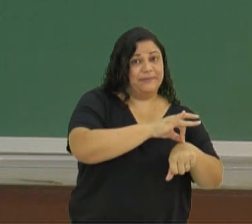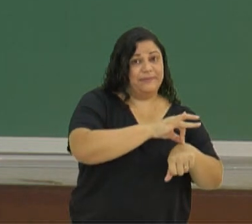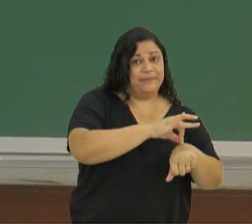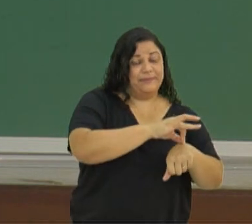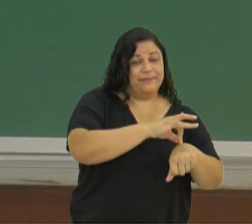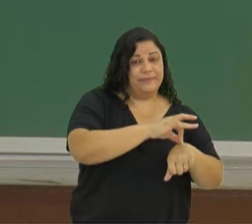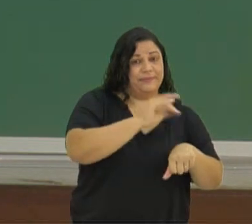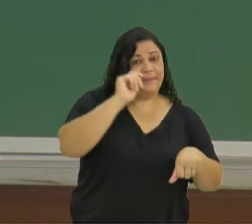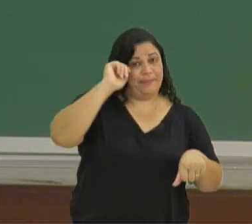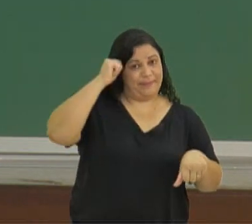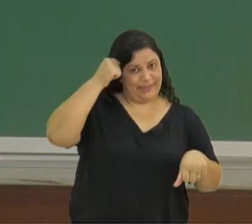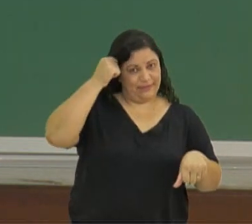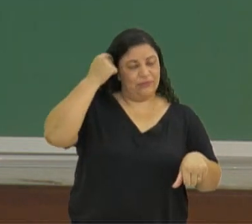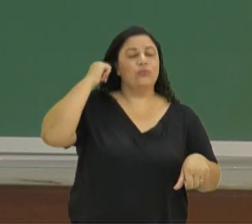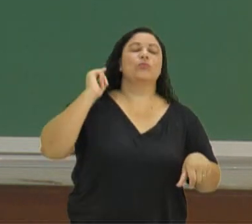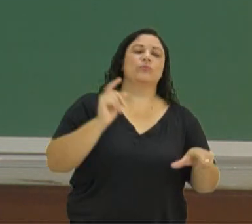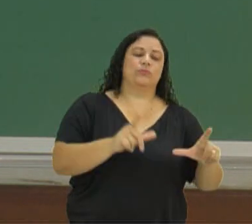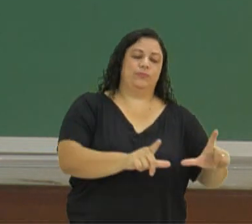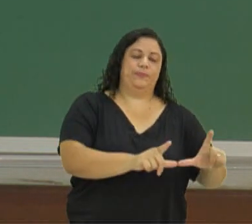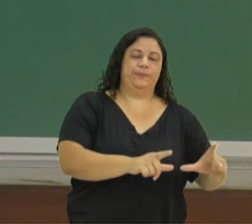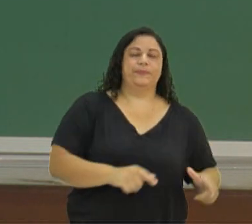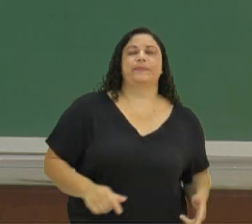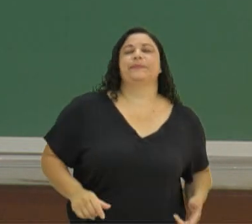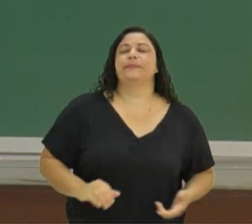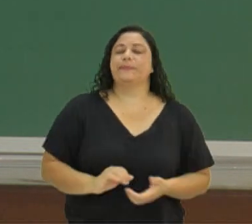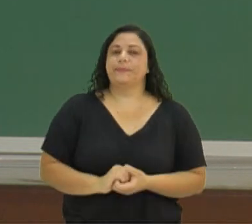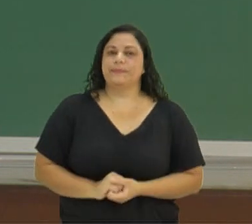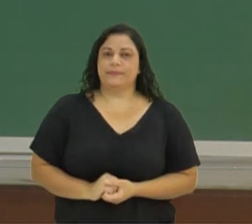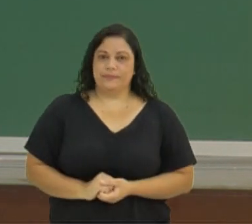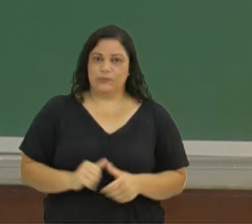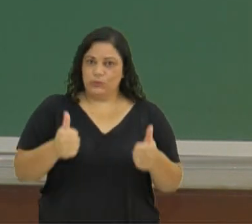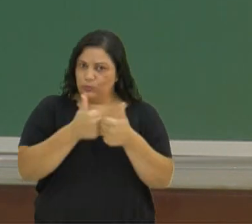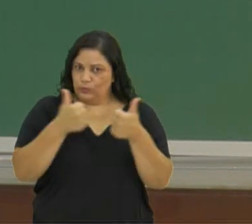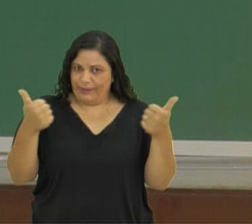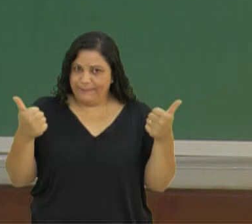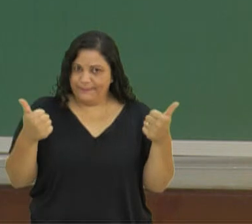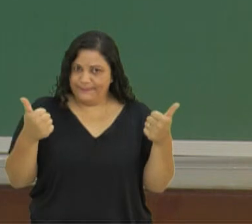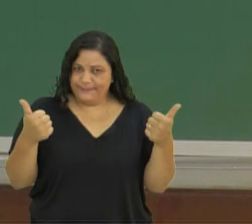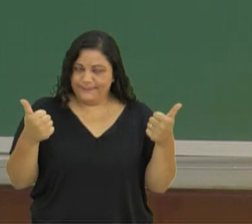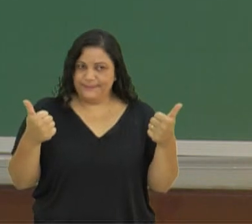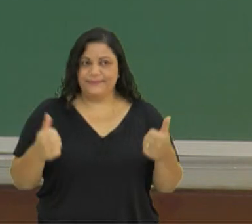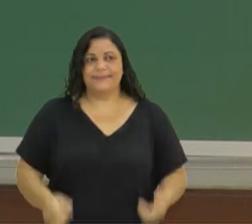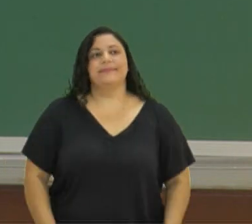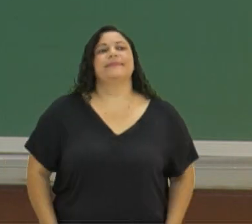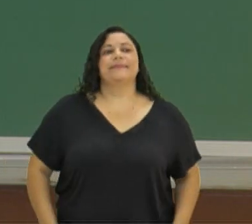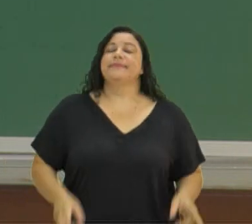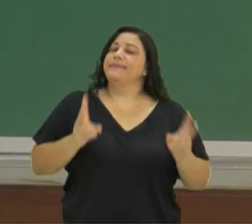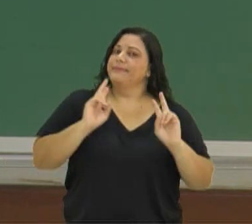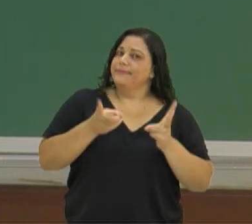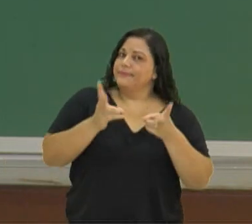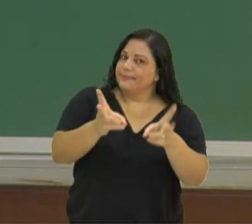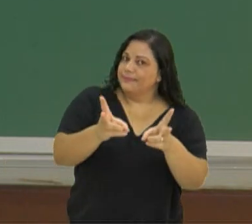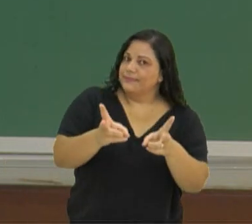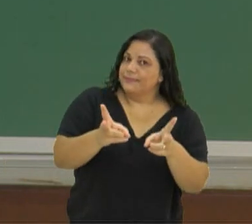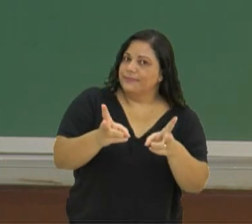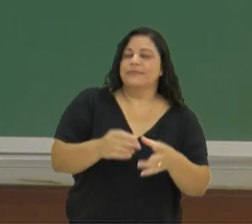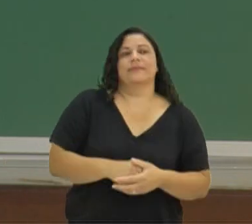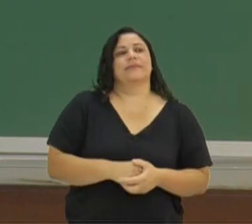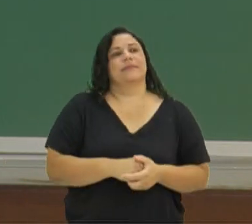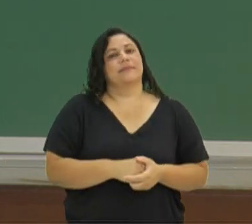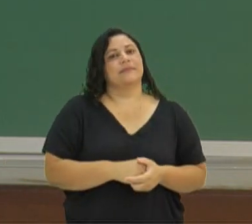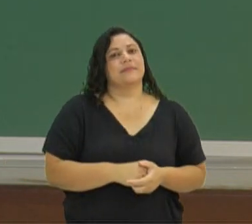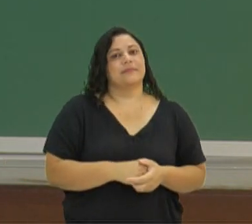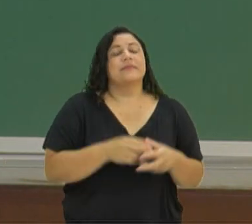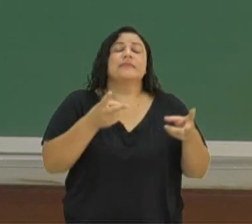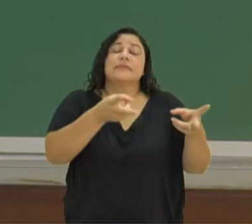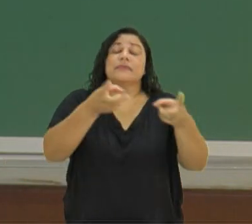senão o tabuleiro foi montado errado. Tudo bem? Muito bem. Então, vamos dar continuidade. Vimos, então, quais são